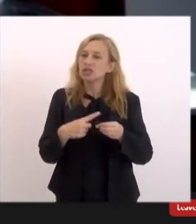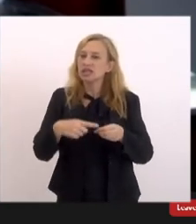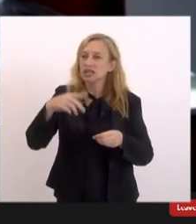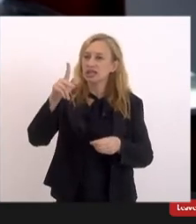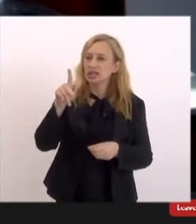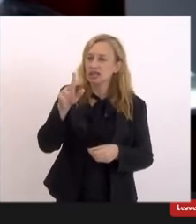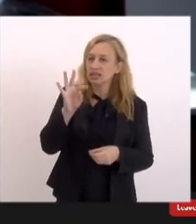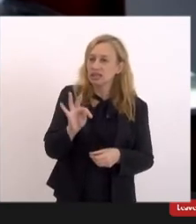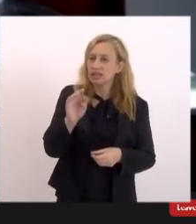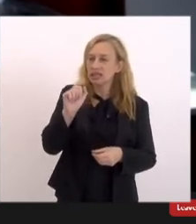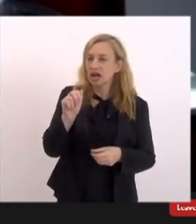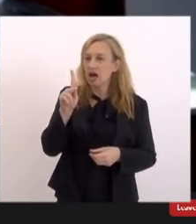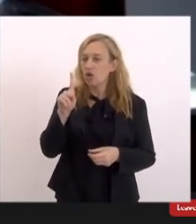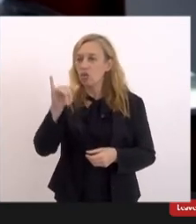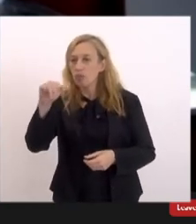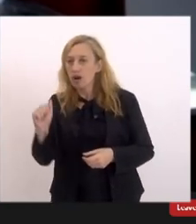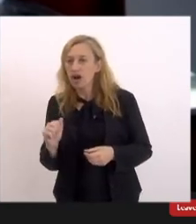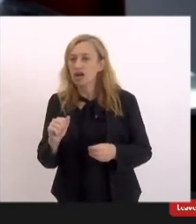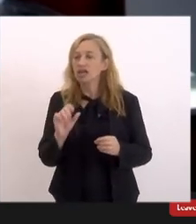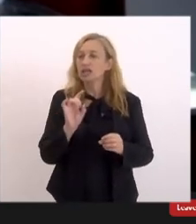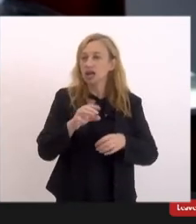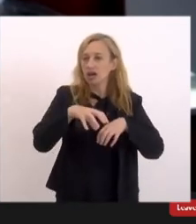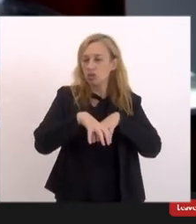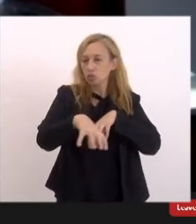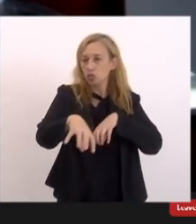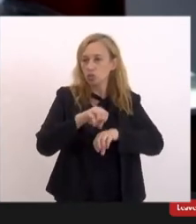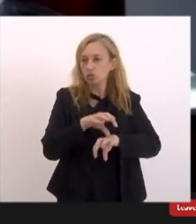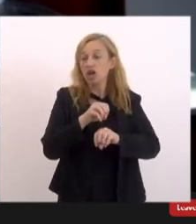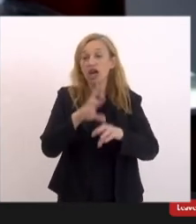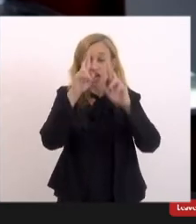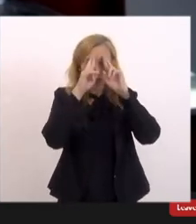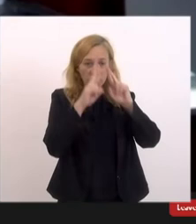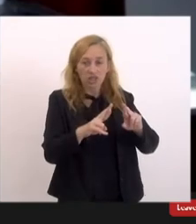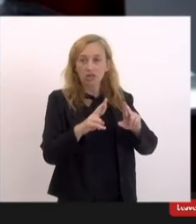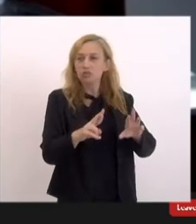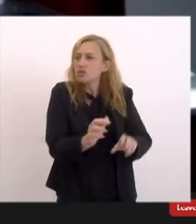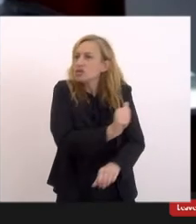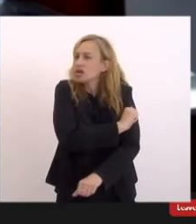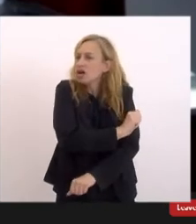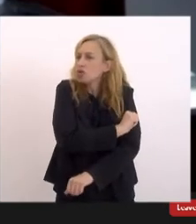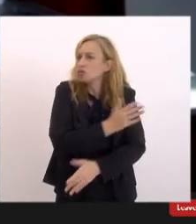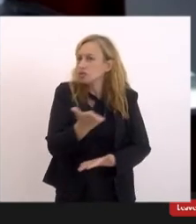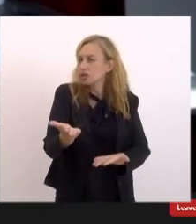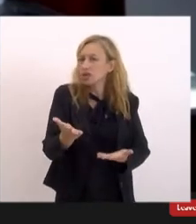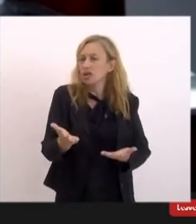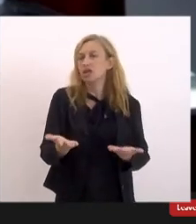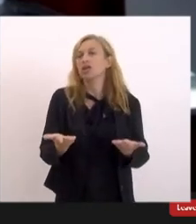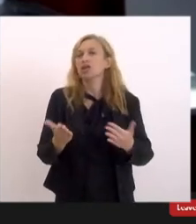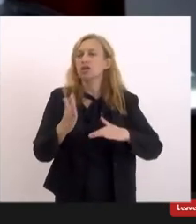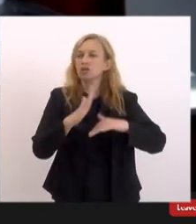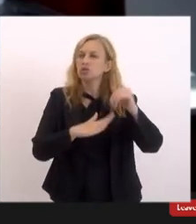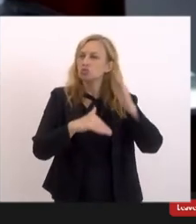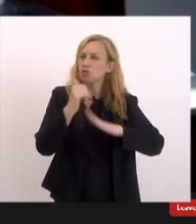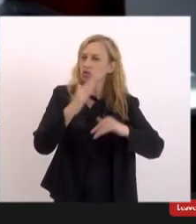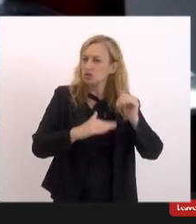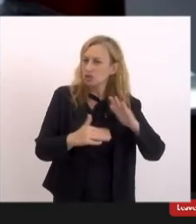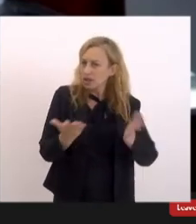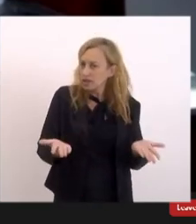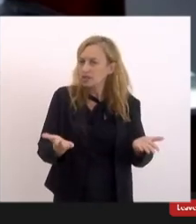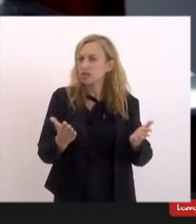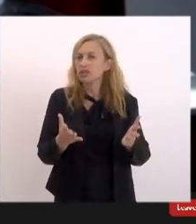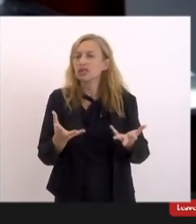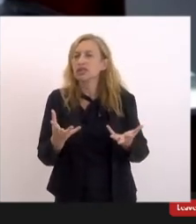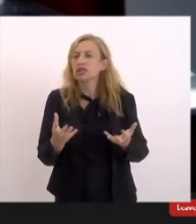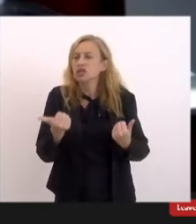ciclo remoto, respeitando a norma municipal. Então, doutora Zambucci, professora Malvina,